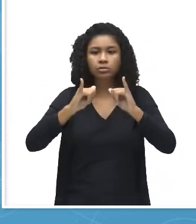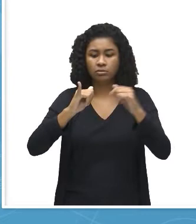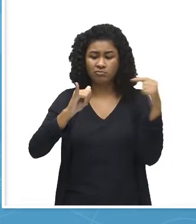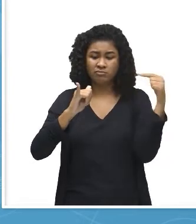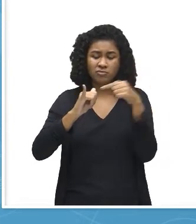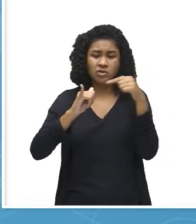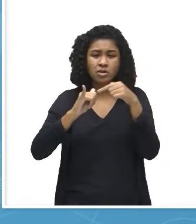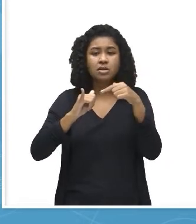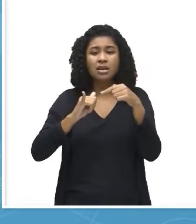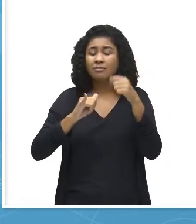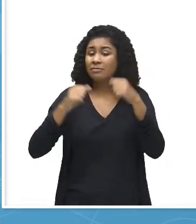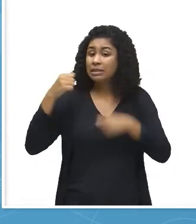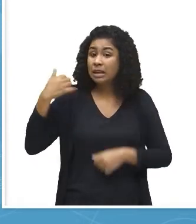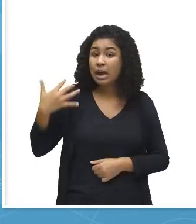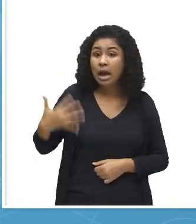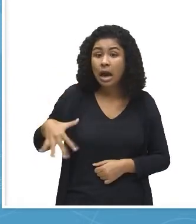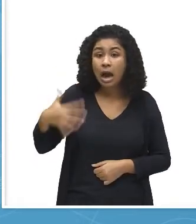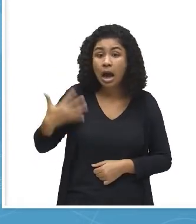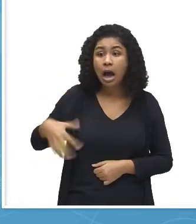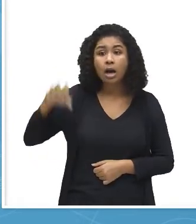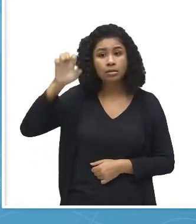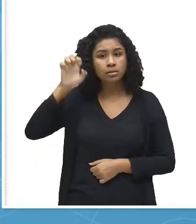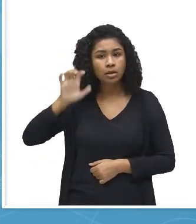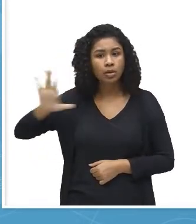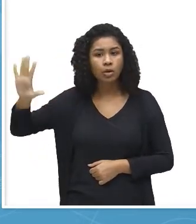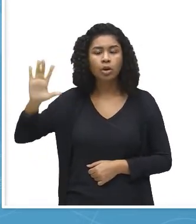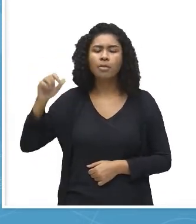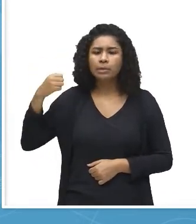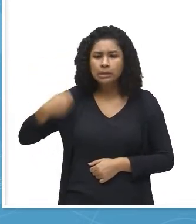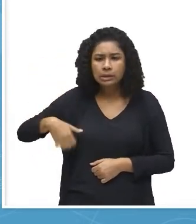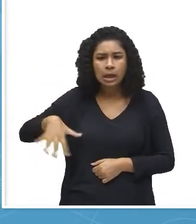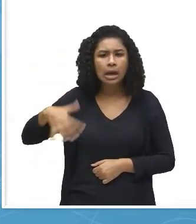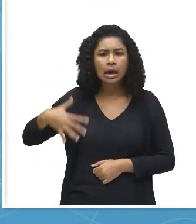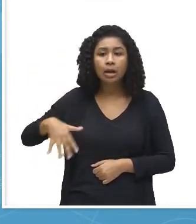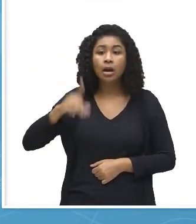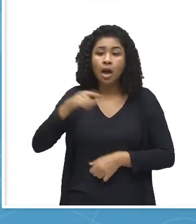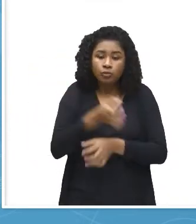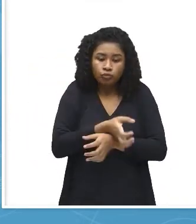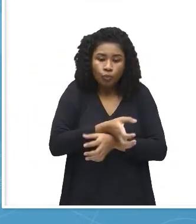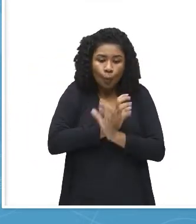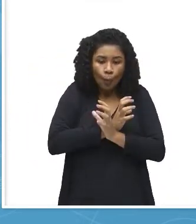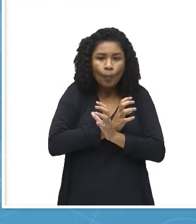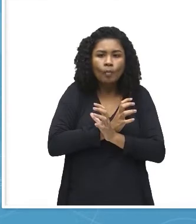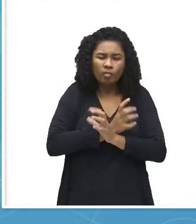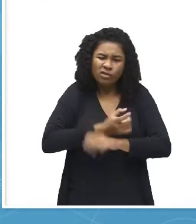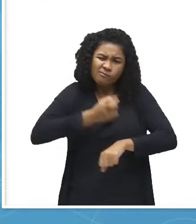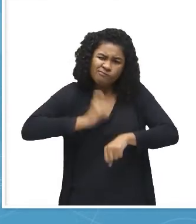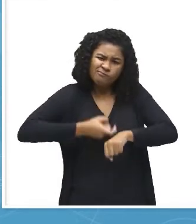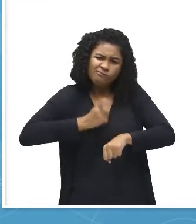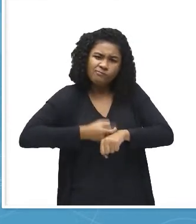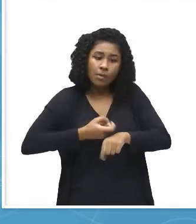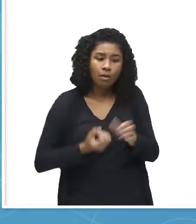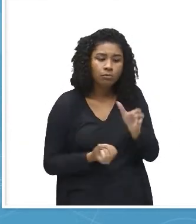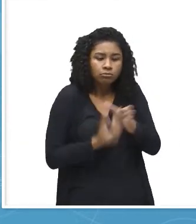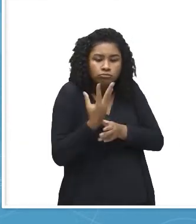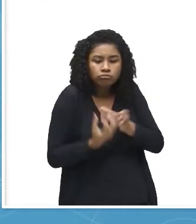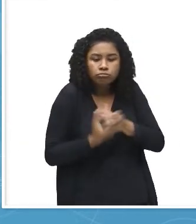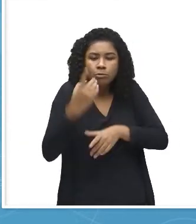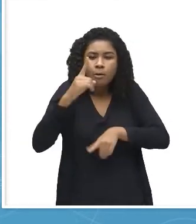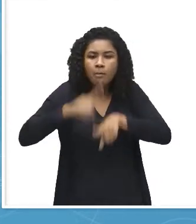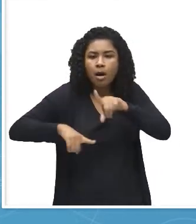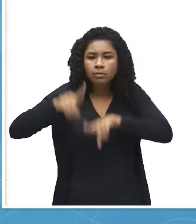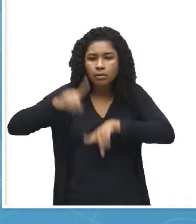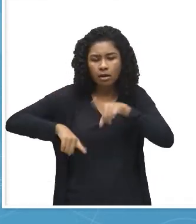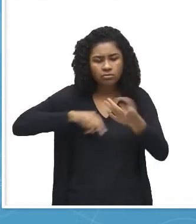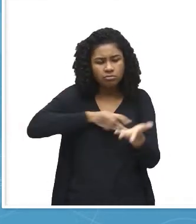mercado europeu, porque eram osso maciço, utilizado na fabricação de vários utensílios e tinha um